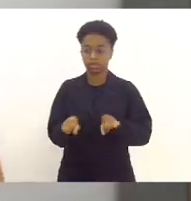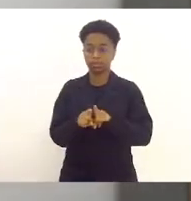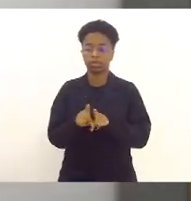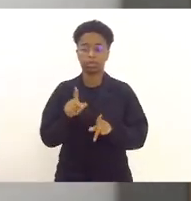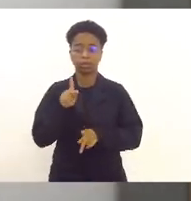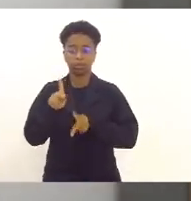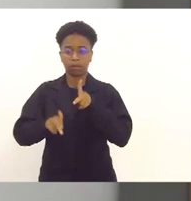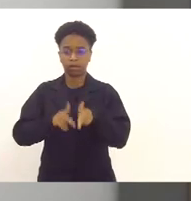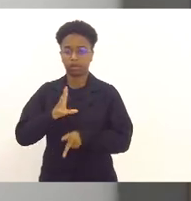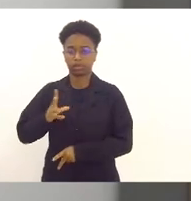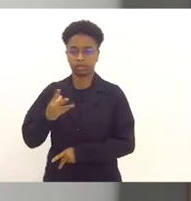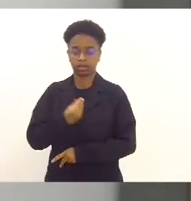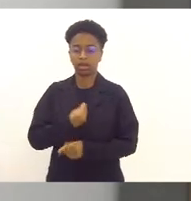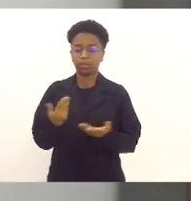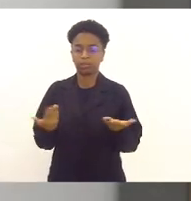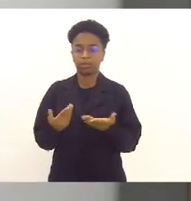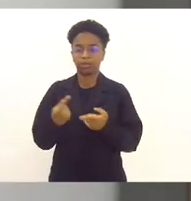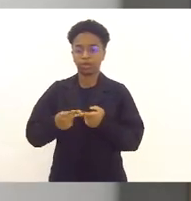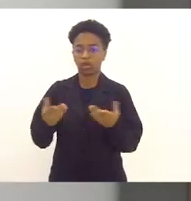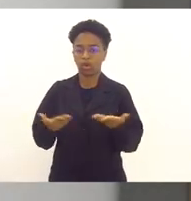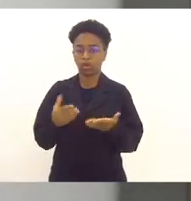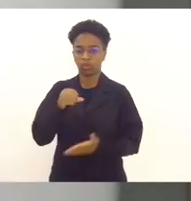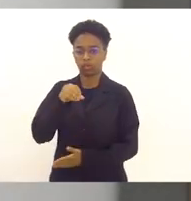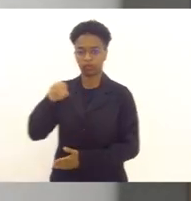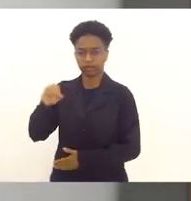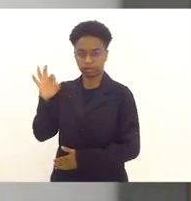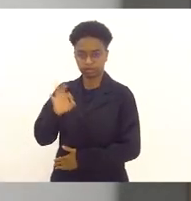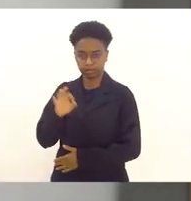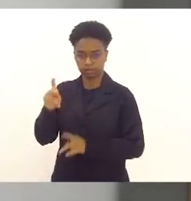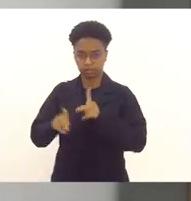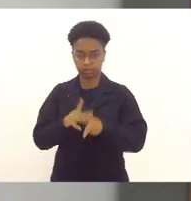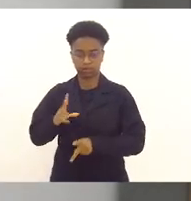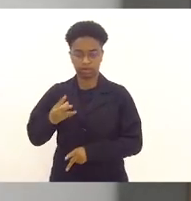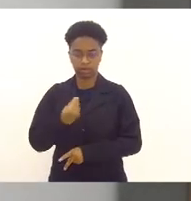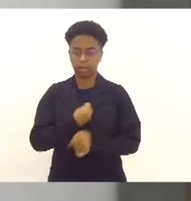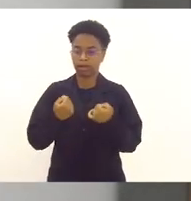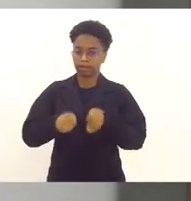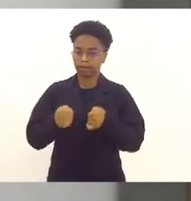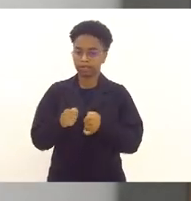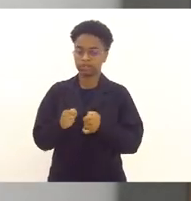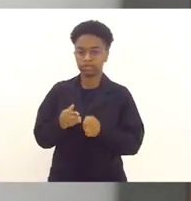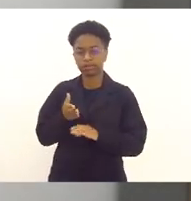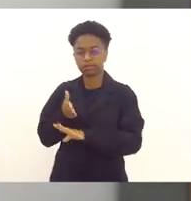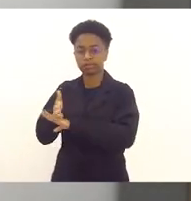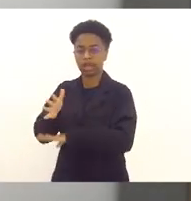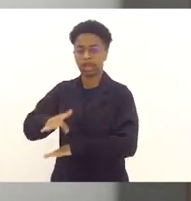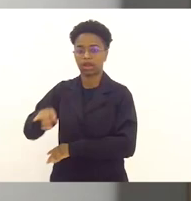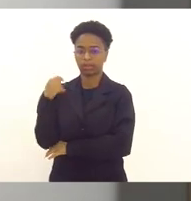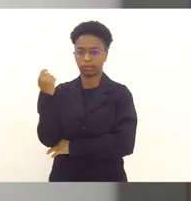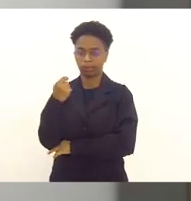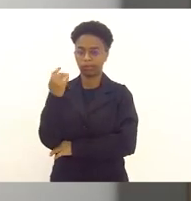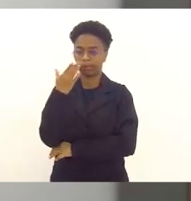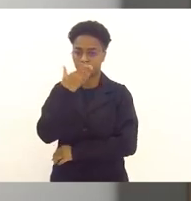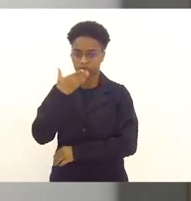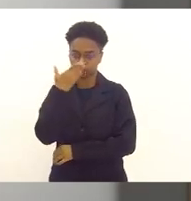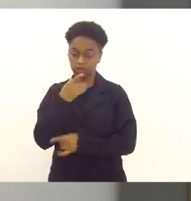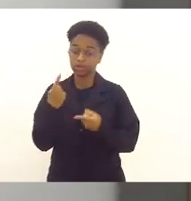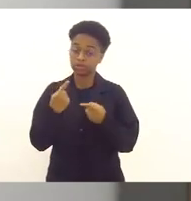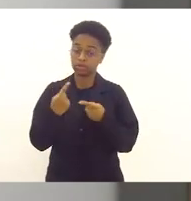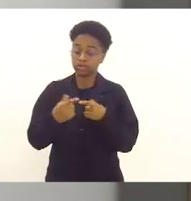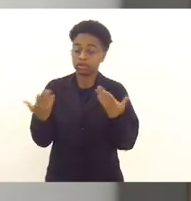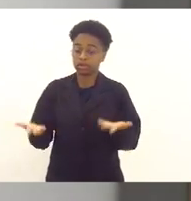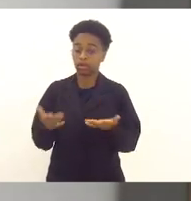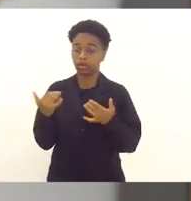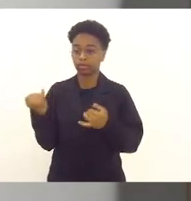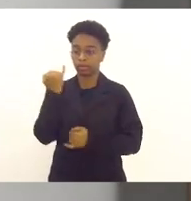que hoje 90% dessa população né tá tendo que se expor a prostituição então é muito importante que a gente